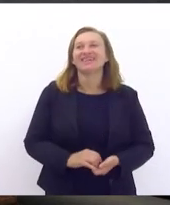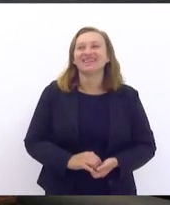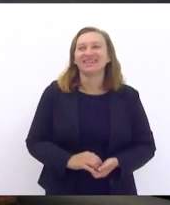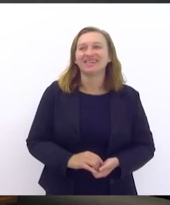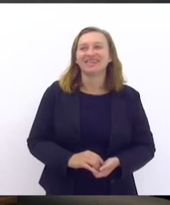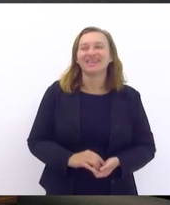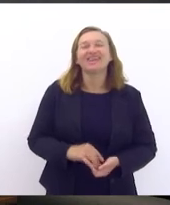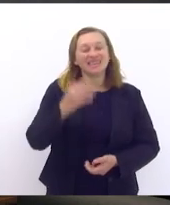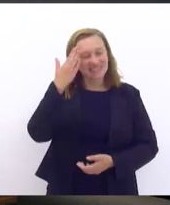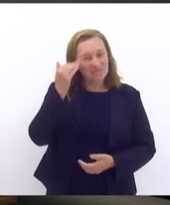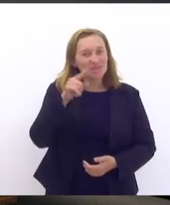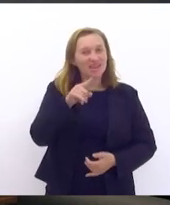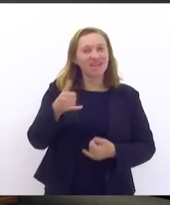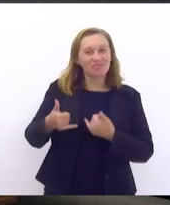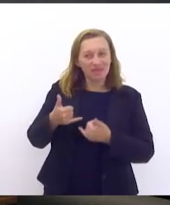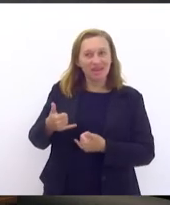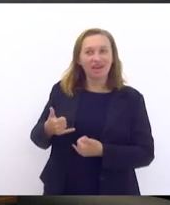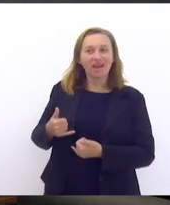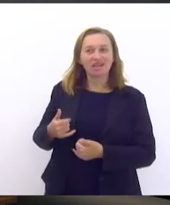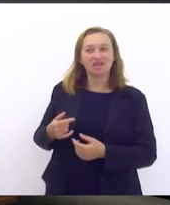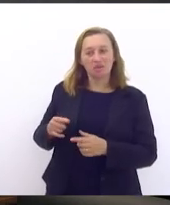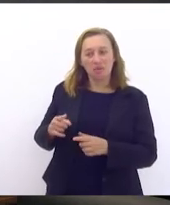Sabia que a Alan Lopes tinha ido para o pessoal, não.